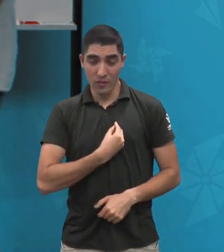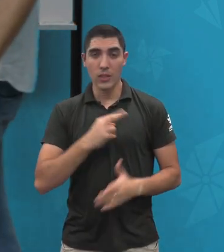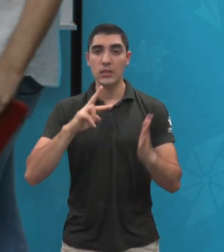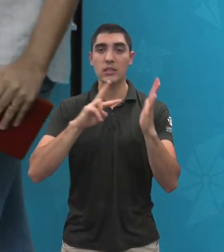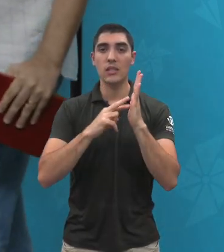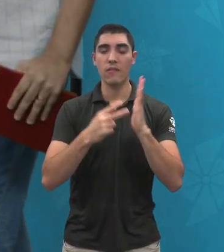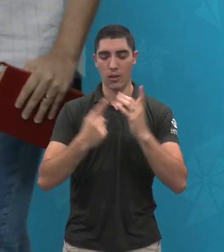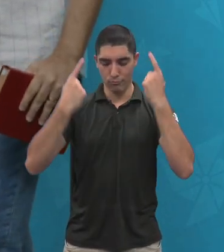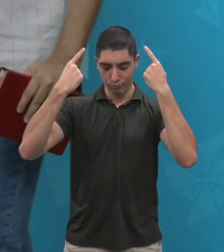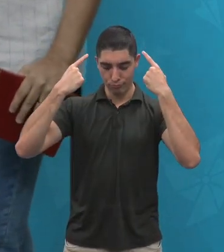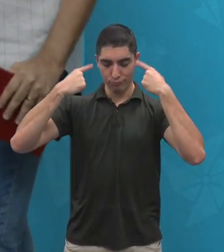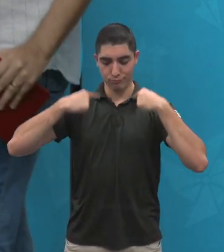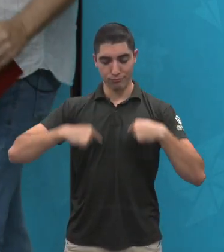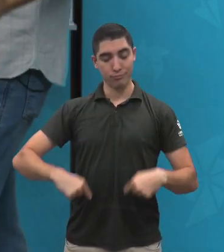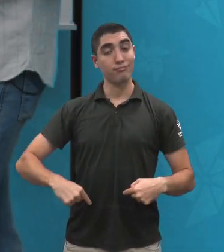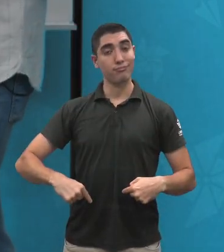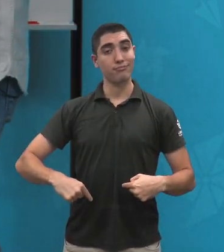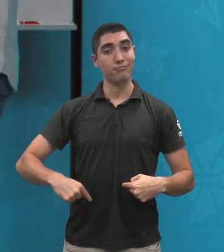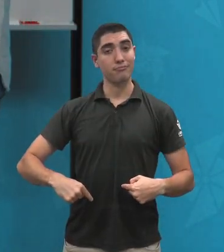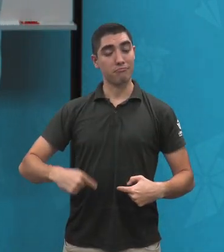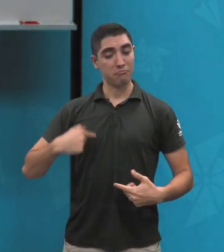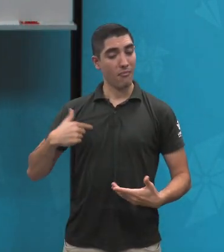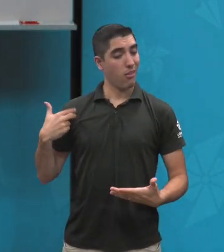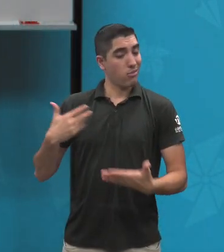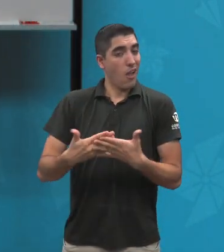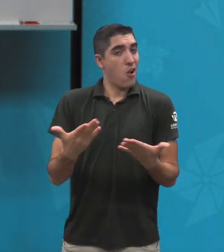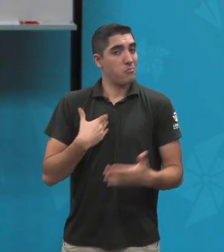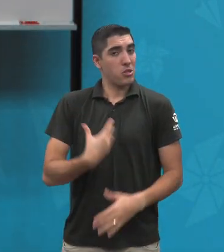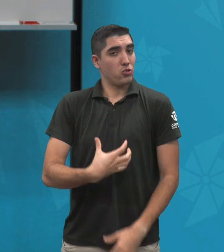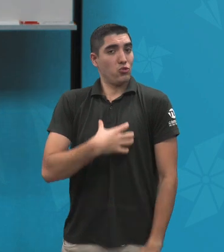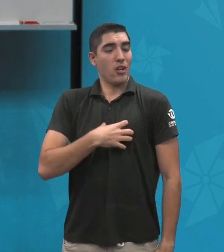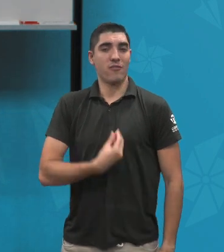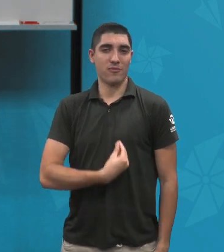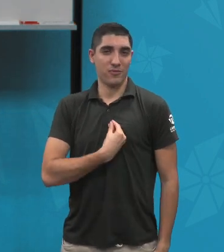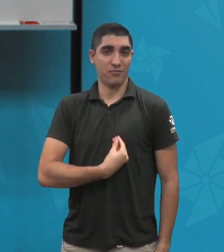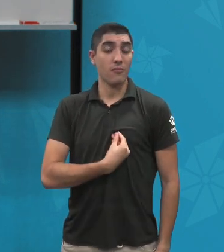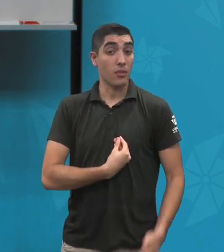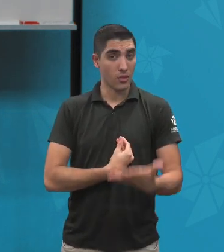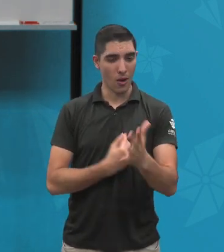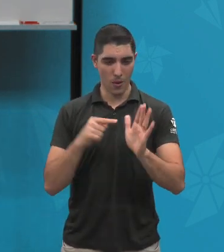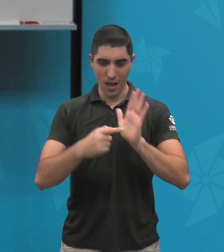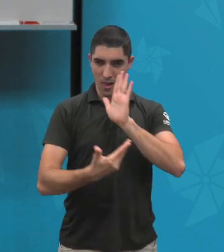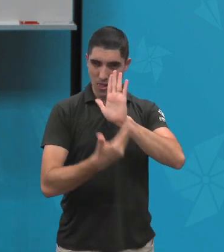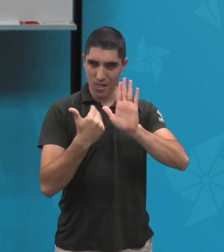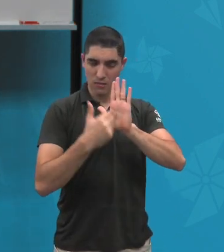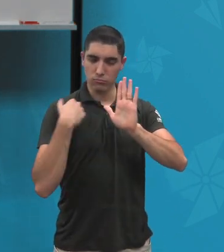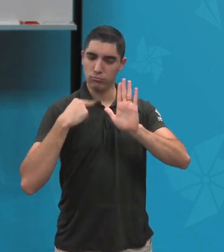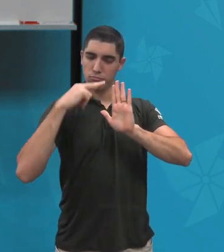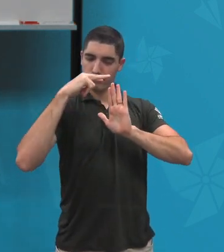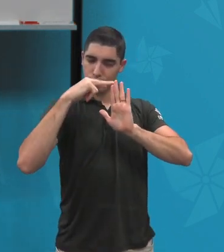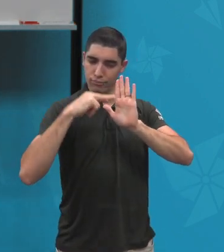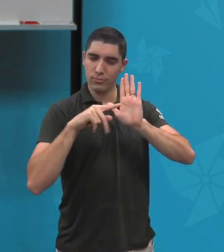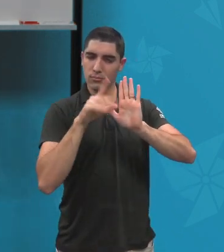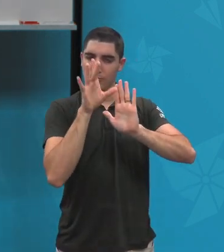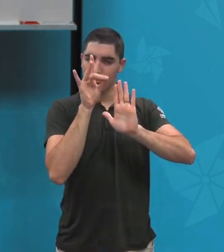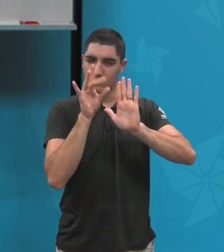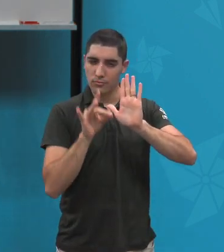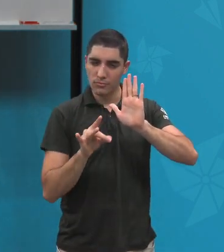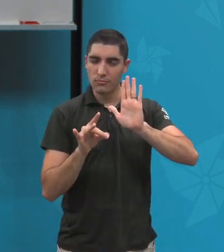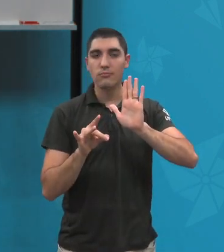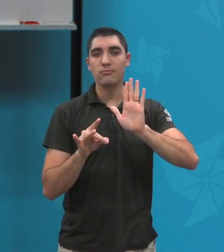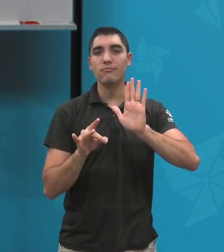Quando a gente faz esse tipo de leitura, prestando atenção nesses pequenos detalhes, a gente começa a